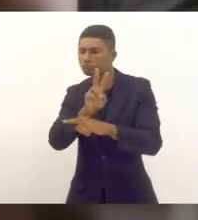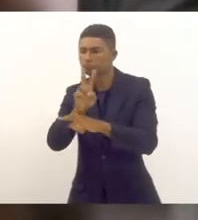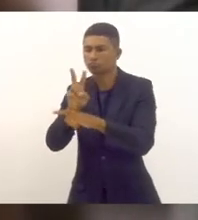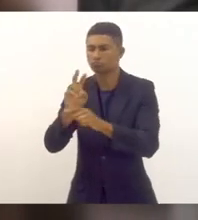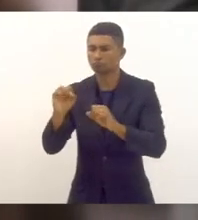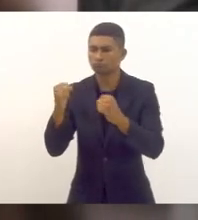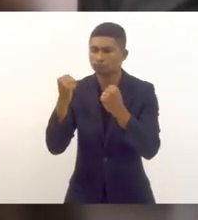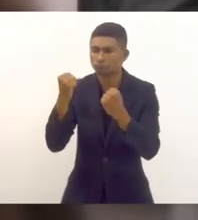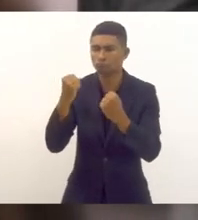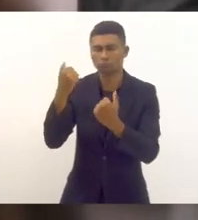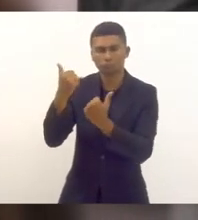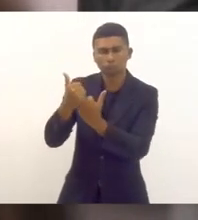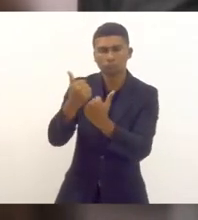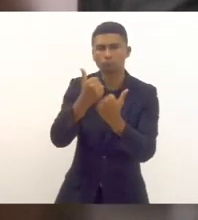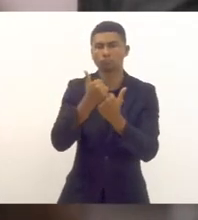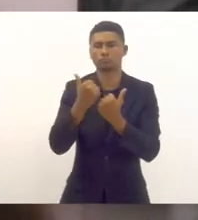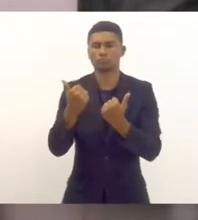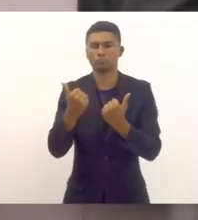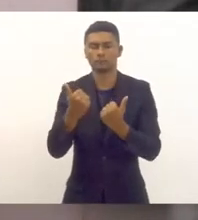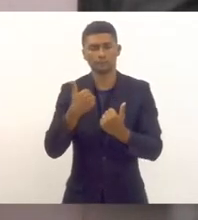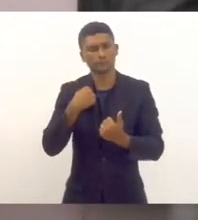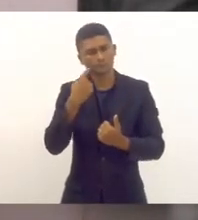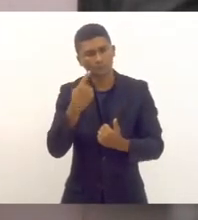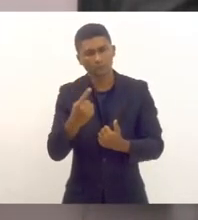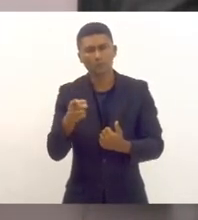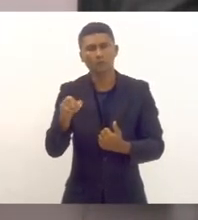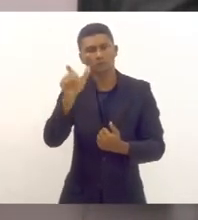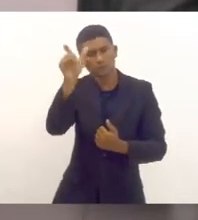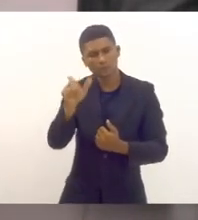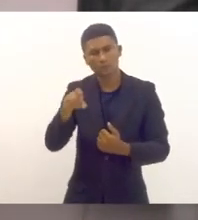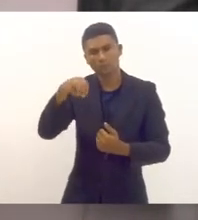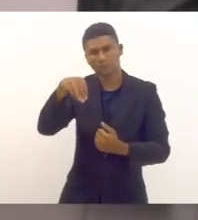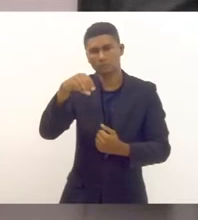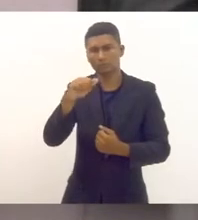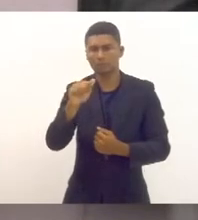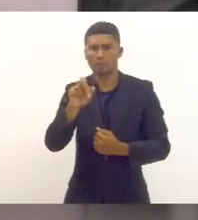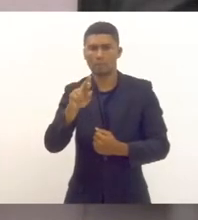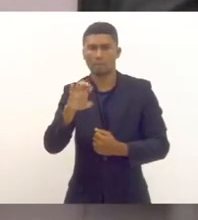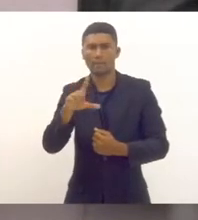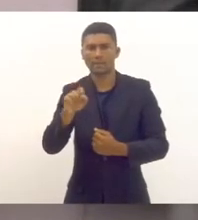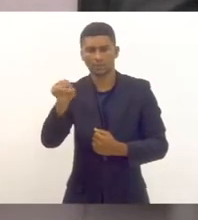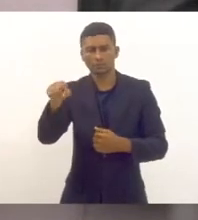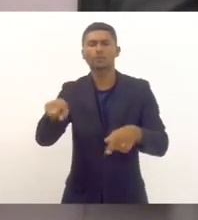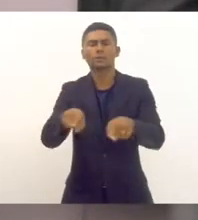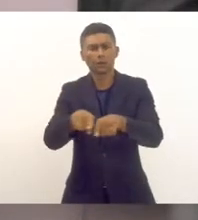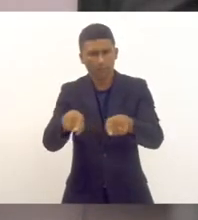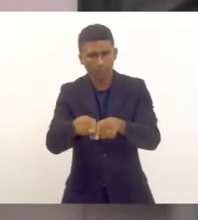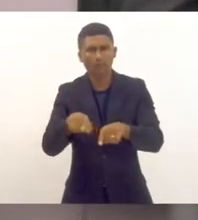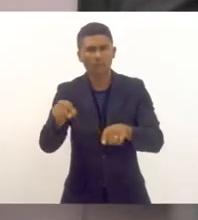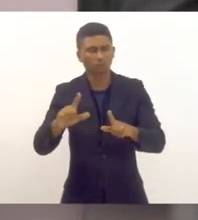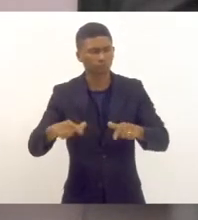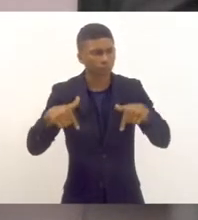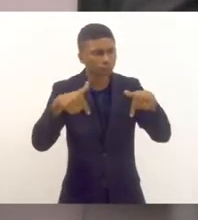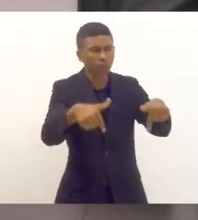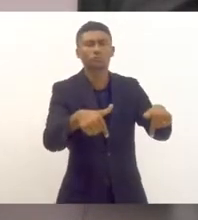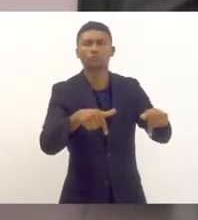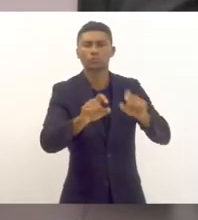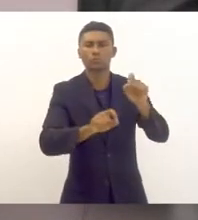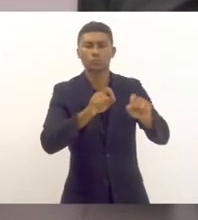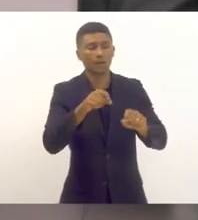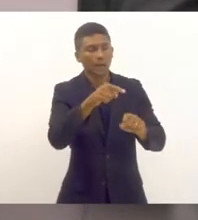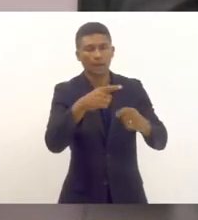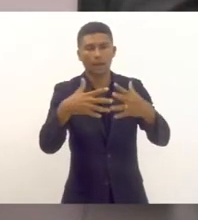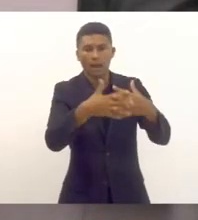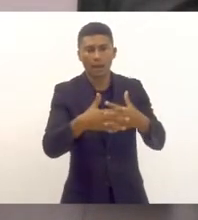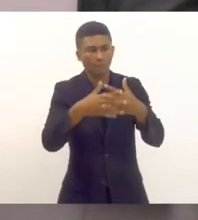Marcelo, aqui, que atua firmemente na defesa também do Estado e do Rio de Janeiro, do setor, no combate ao roubo de cargas. Então, nós